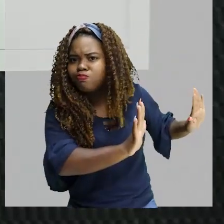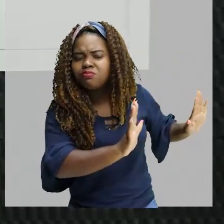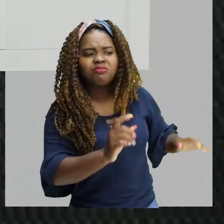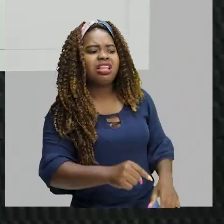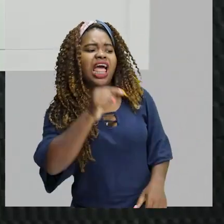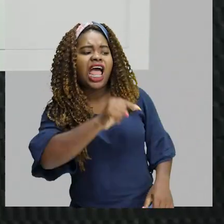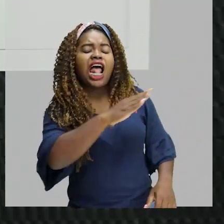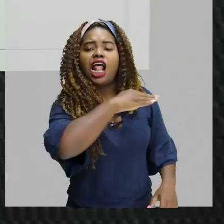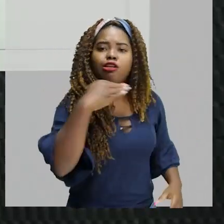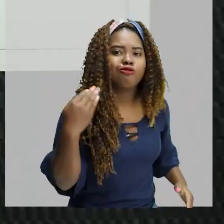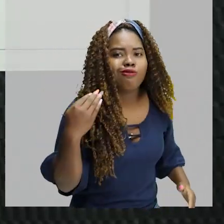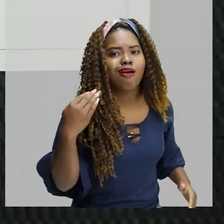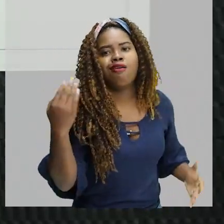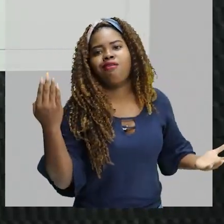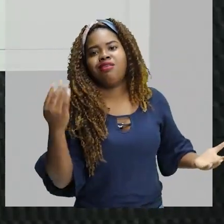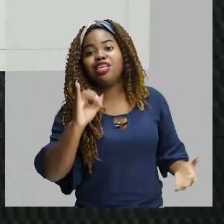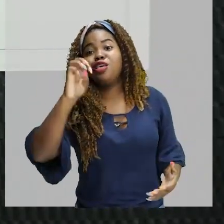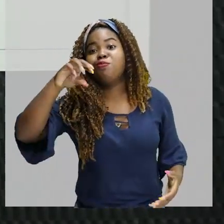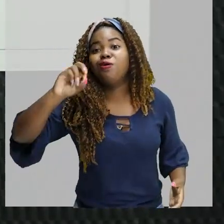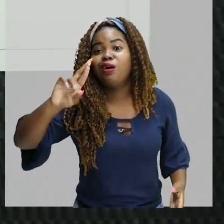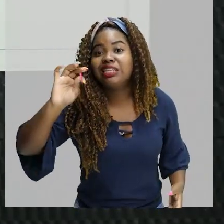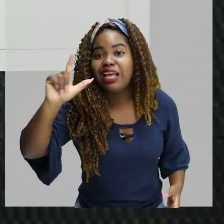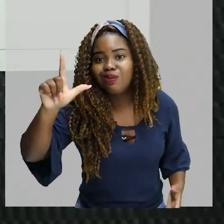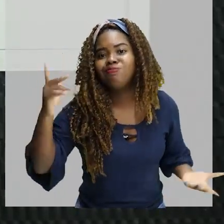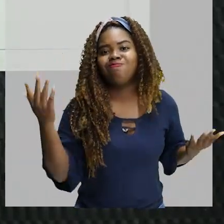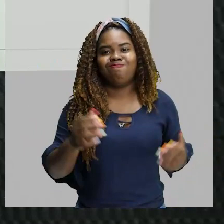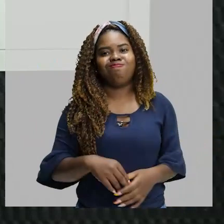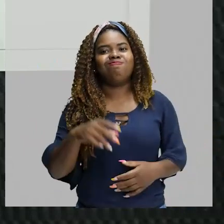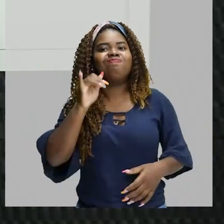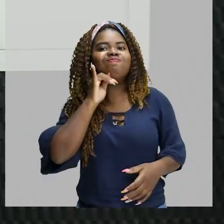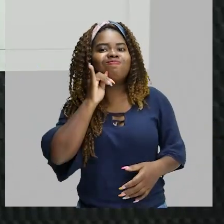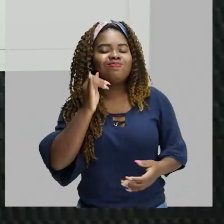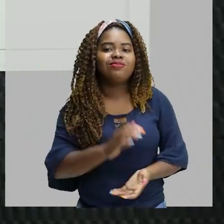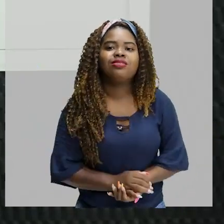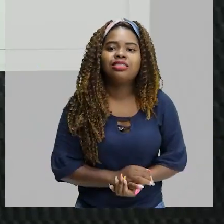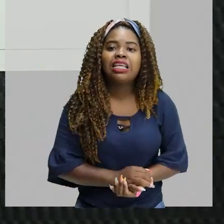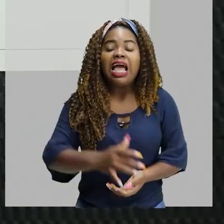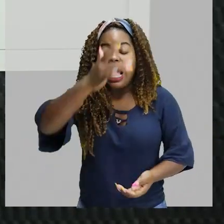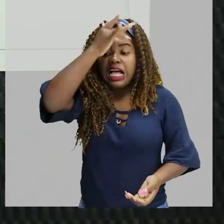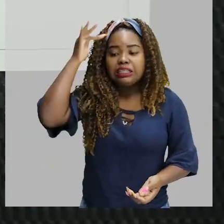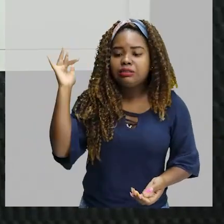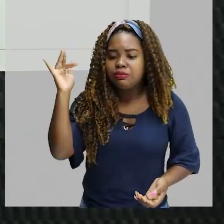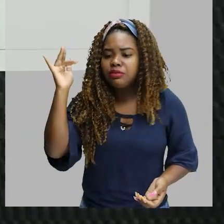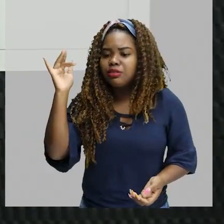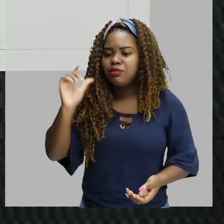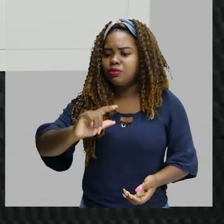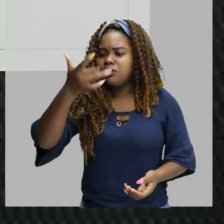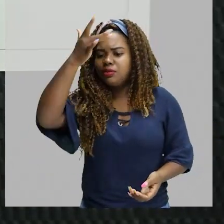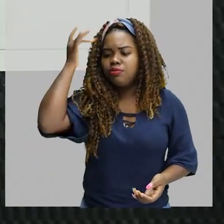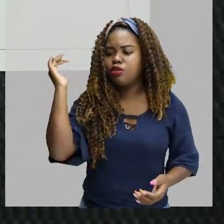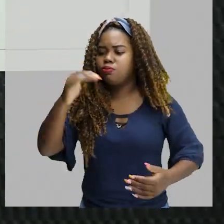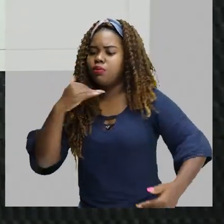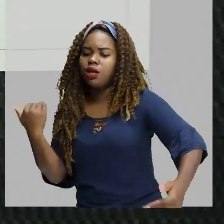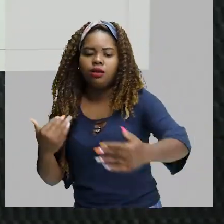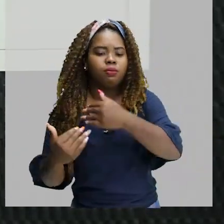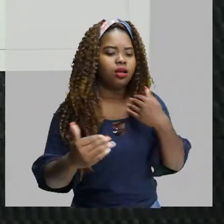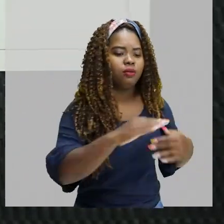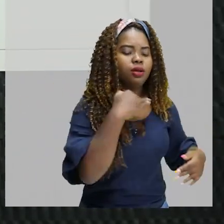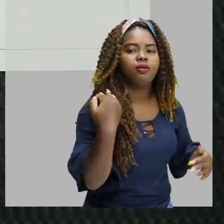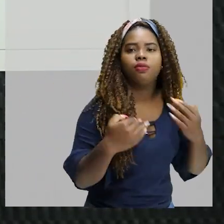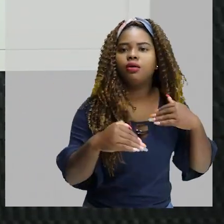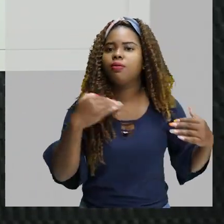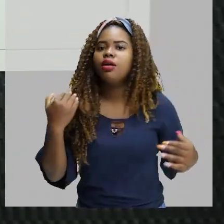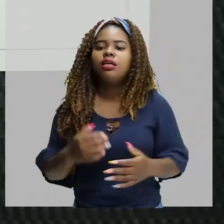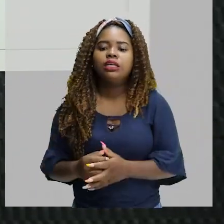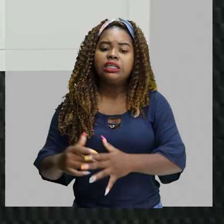morre. É interessante que as pessoas ao nosso redor vão desaparecendo, vão morrendo, vão deixando de existir, e esta morte ela está cada vez mais